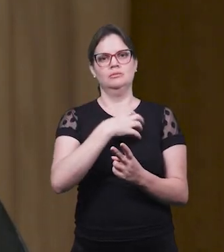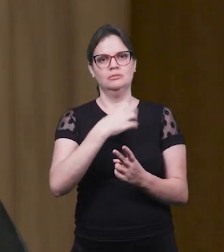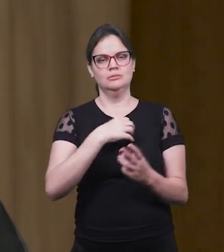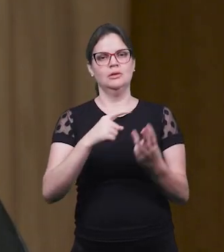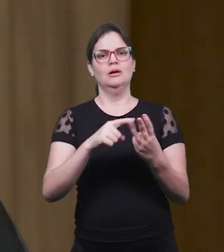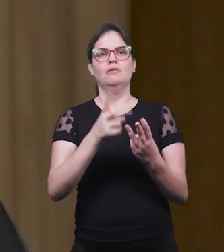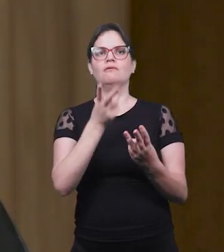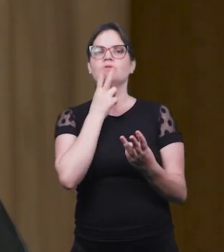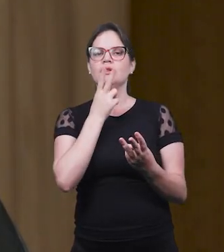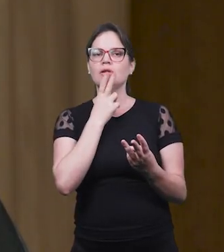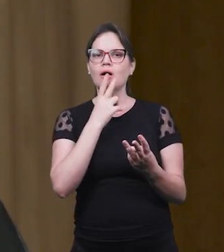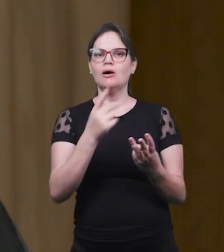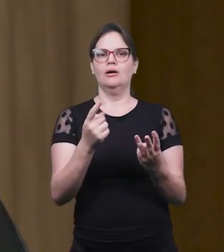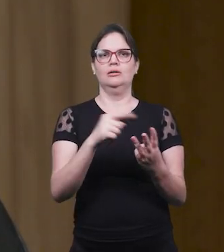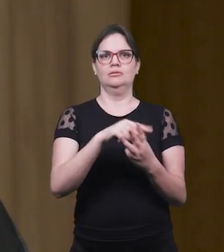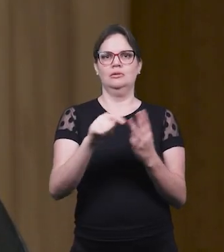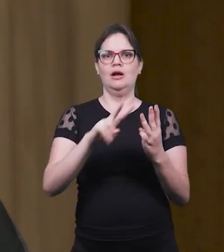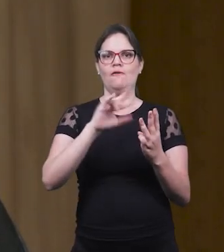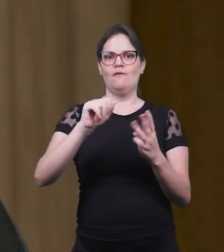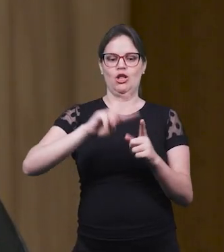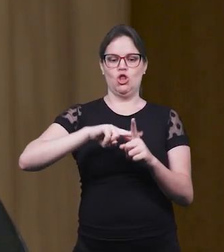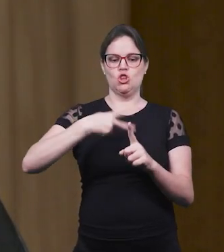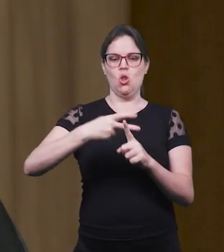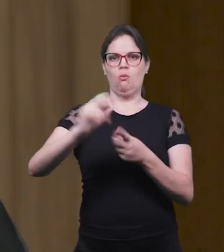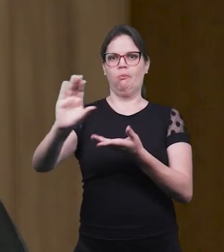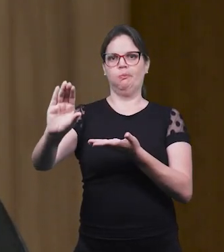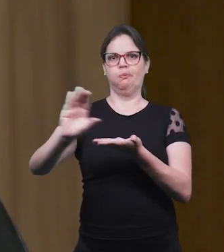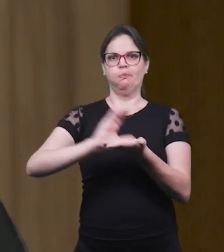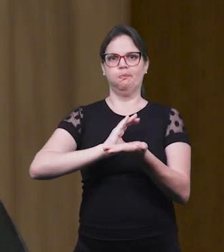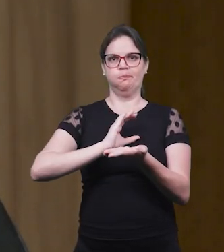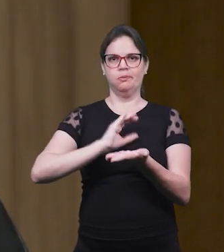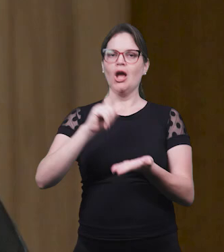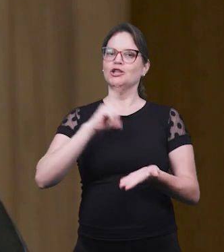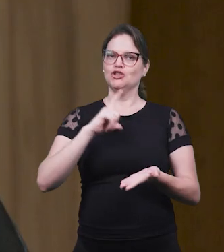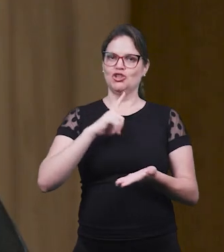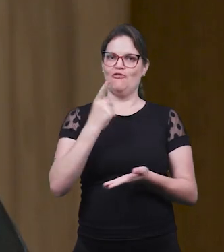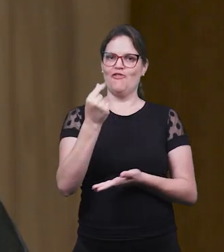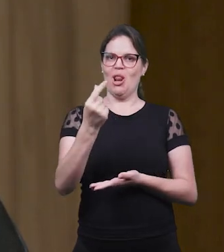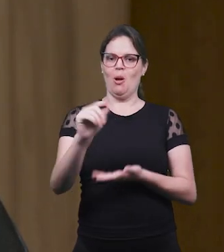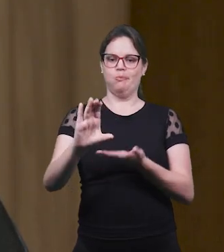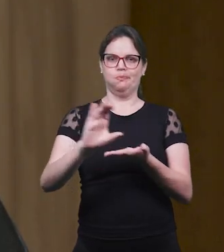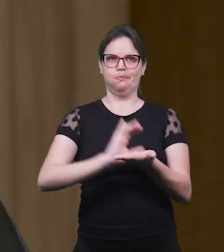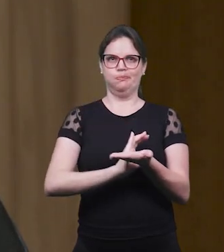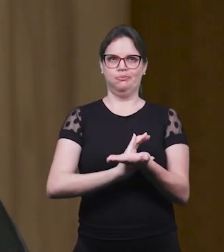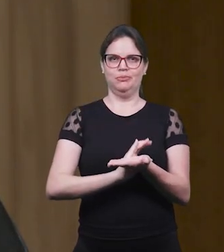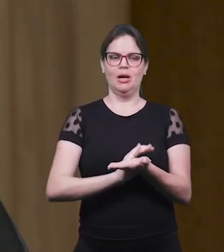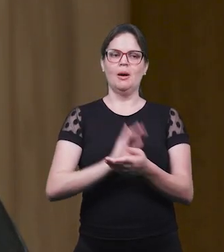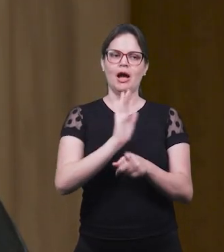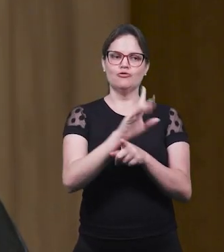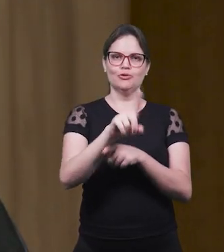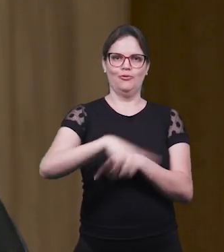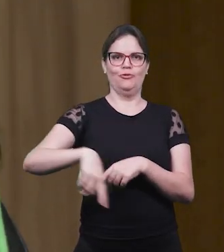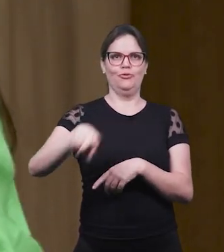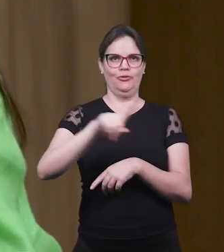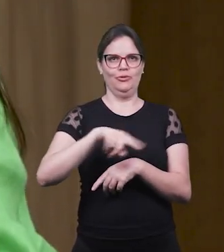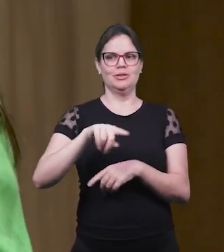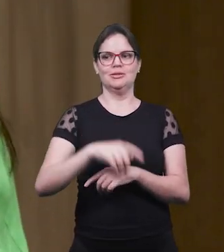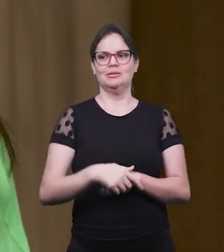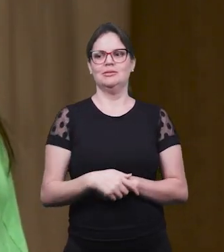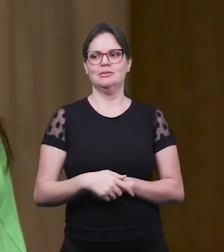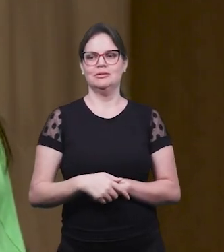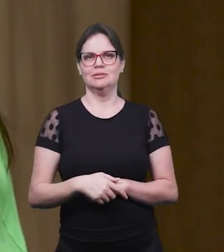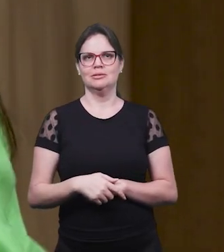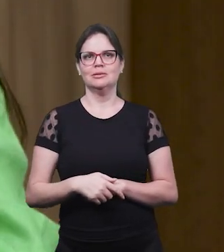a rescisão dobrada. Tinha um prêmio. Tinha um prêmio para ajudá-los, né,